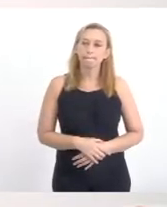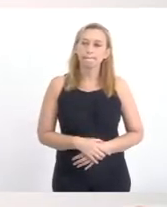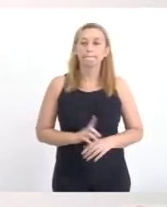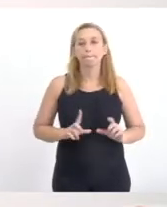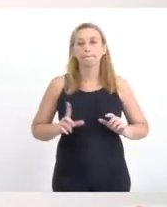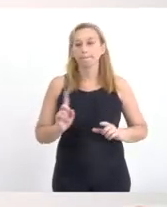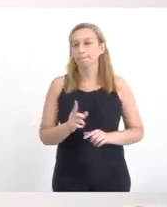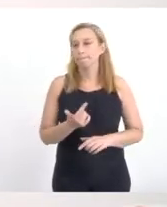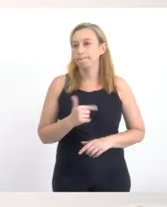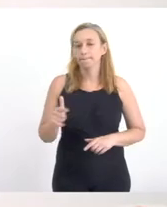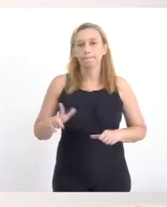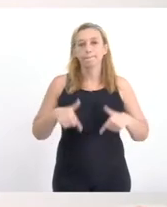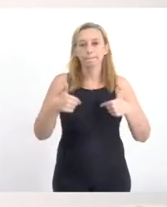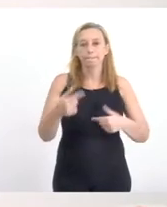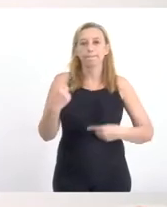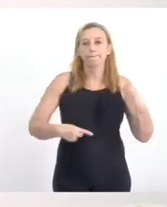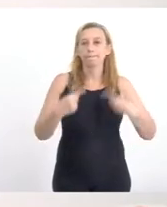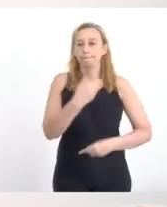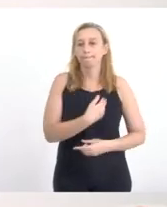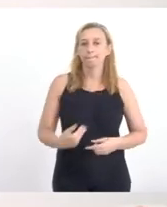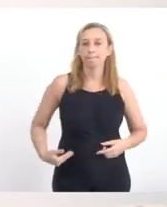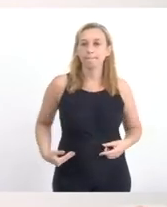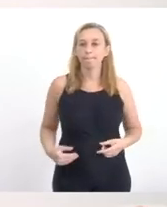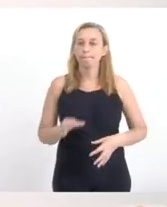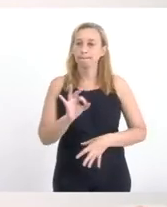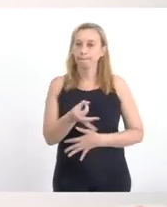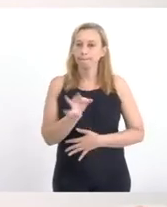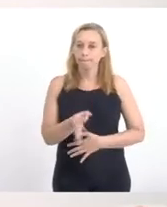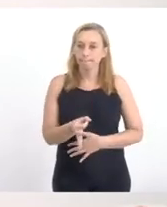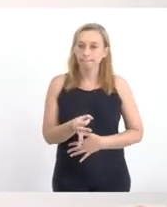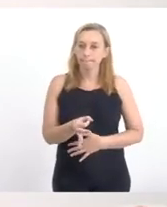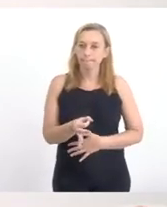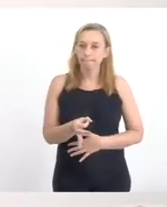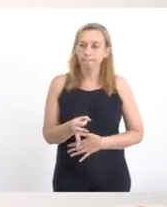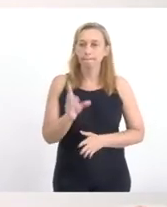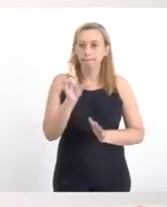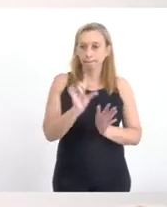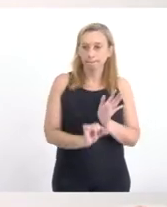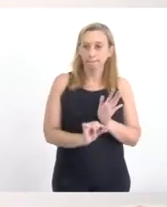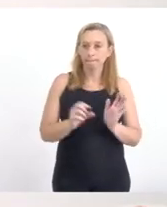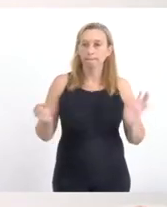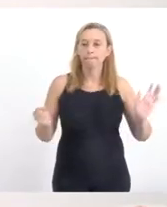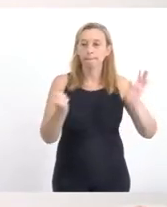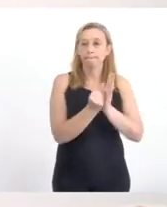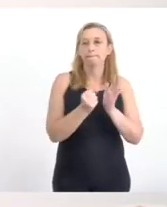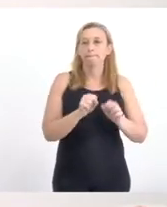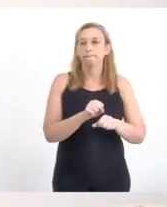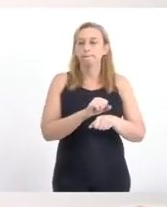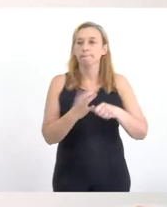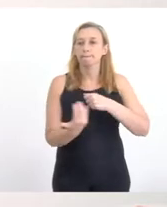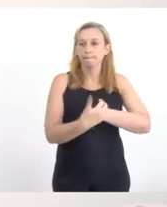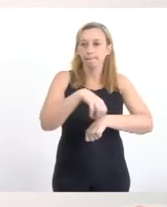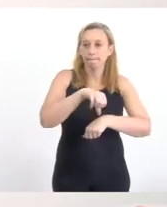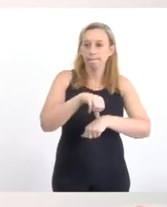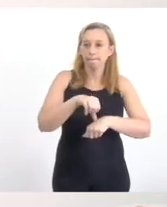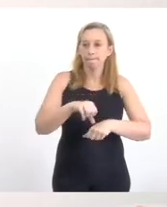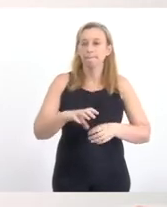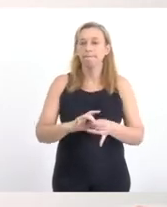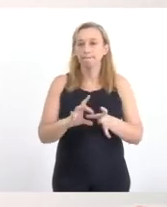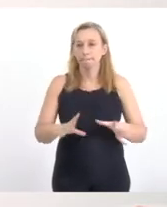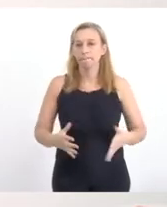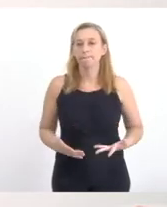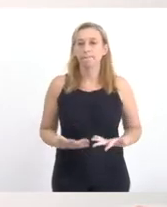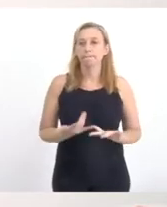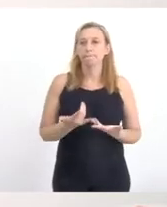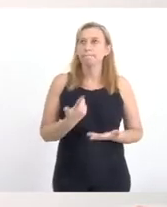ação e políticas públicas que têm de certa forma Minimizar esse Impacto que a cor 2019 deixou né